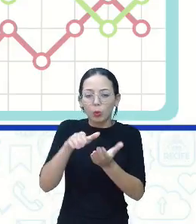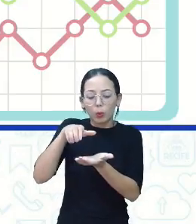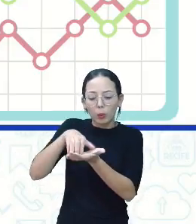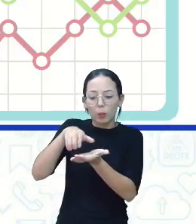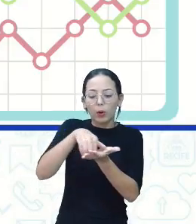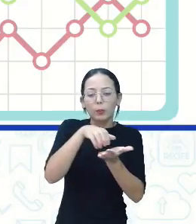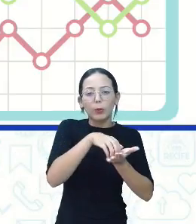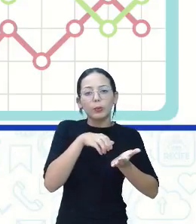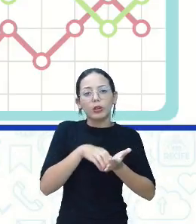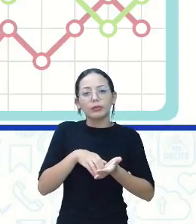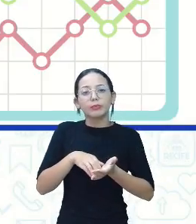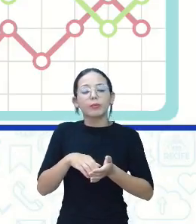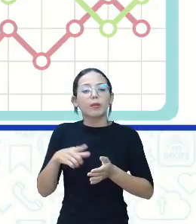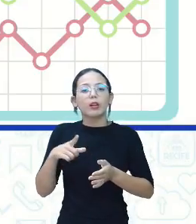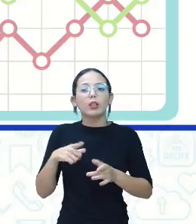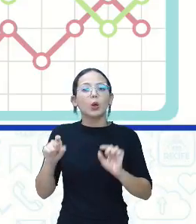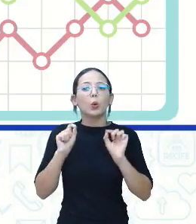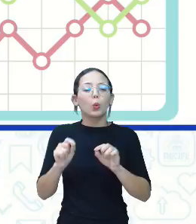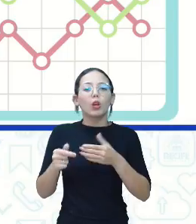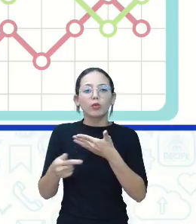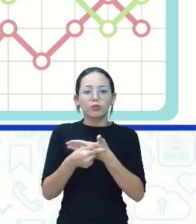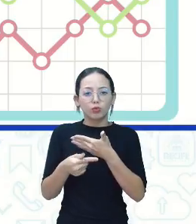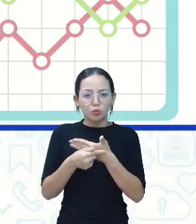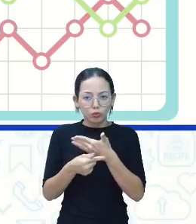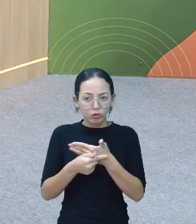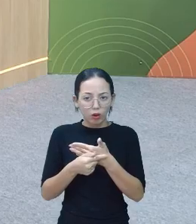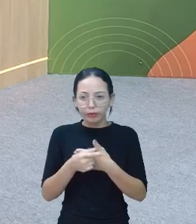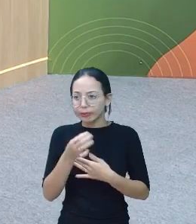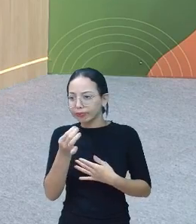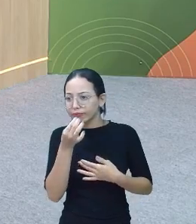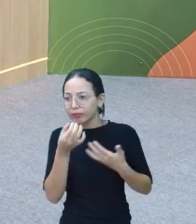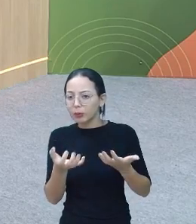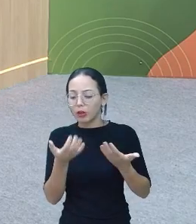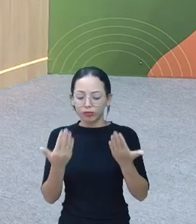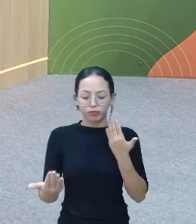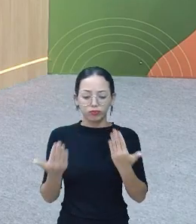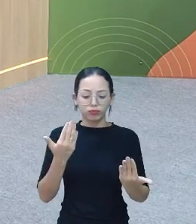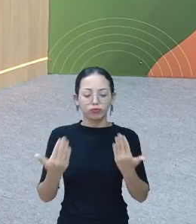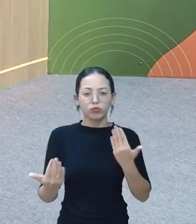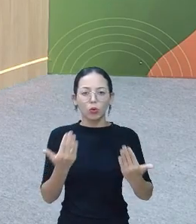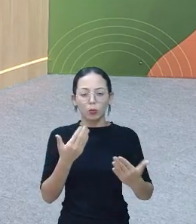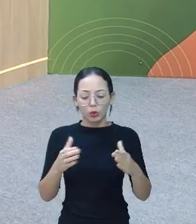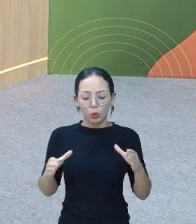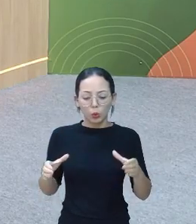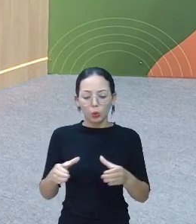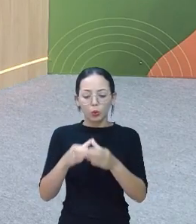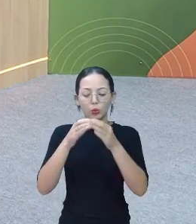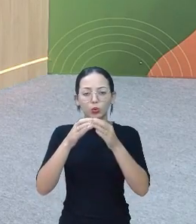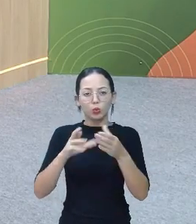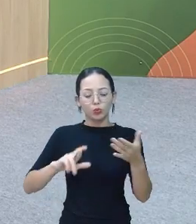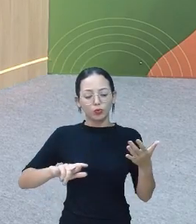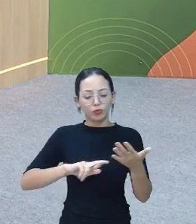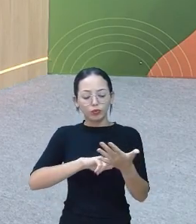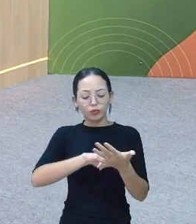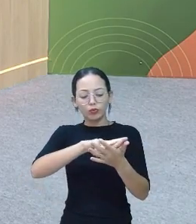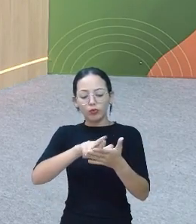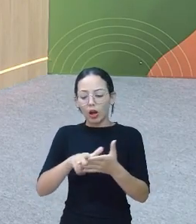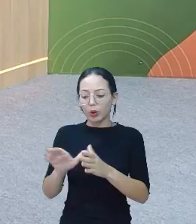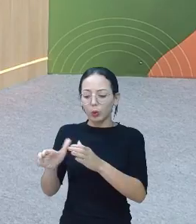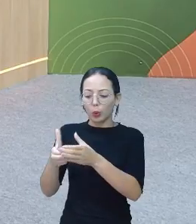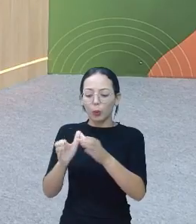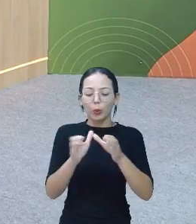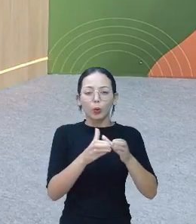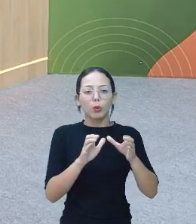pizza, ele também tem a sua funcionalidade, né? Ou seja, quando a gente quer comparar um conjunto finito de categorias, de modo